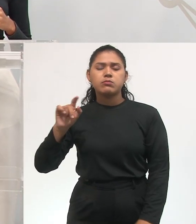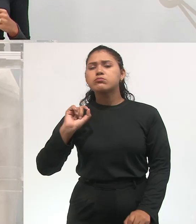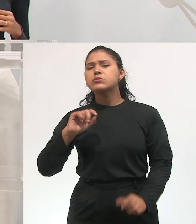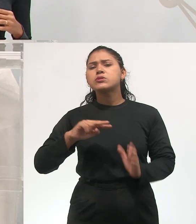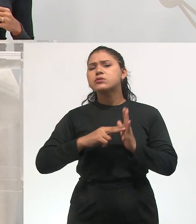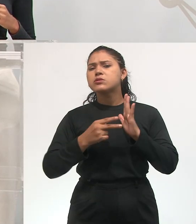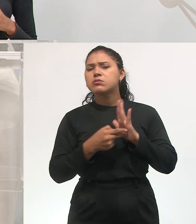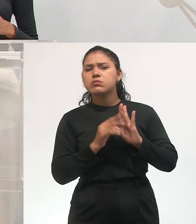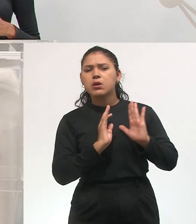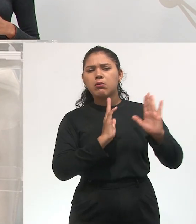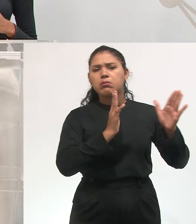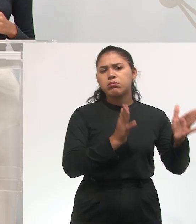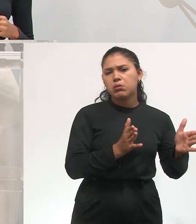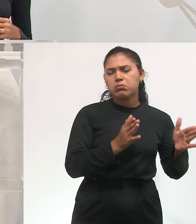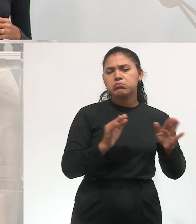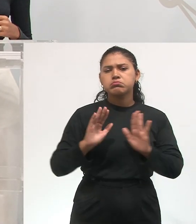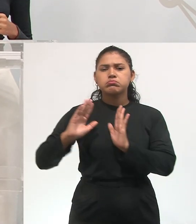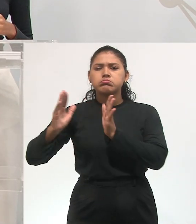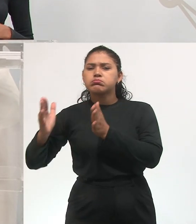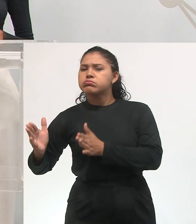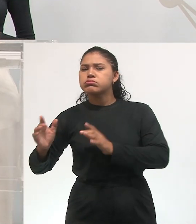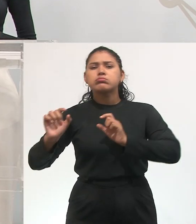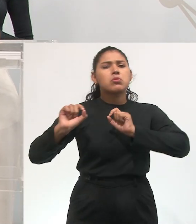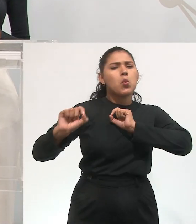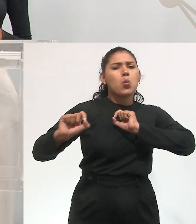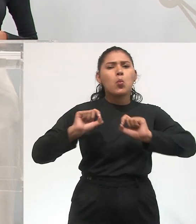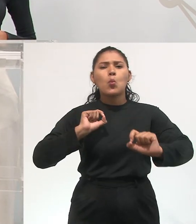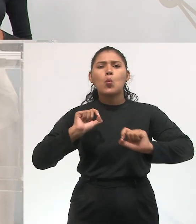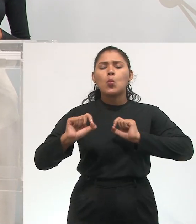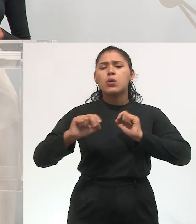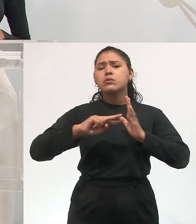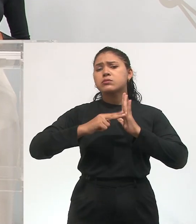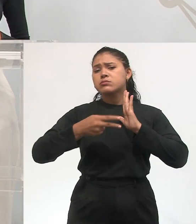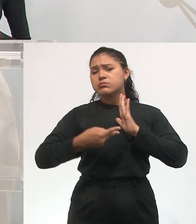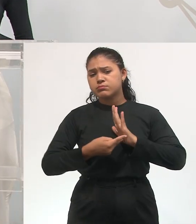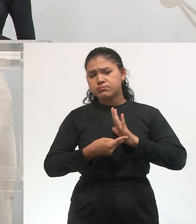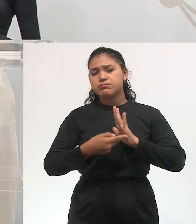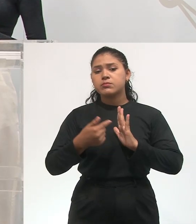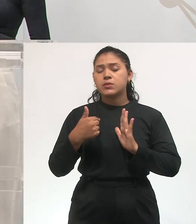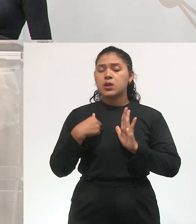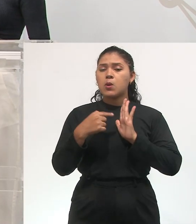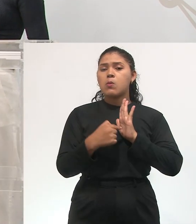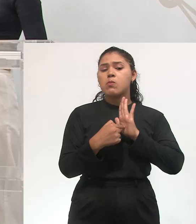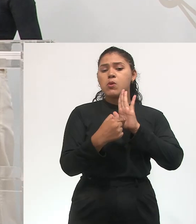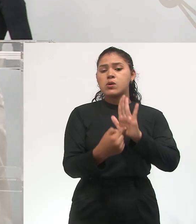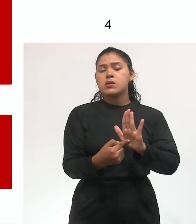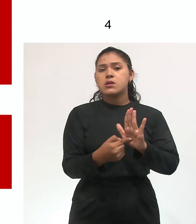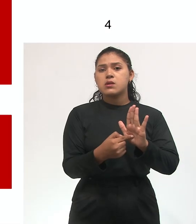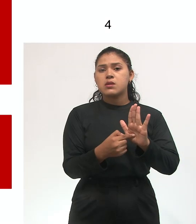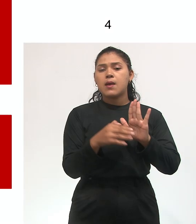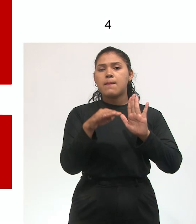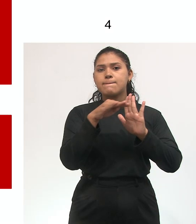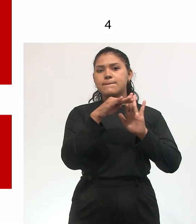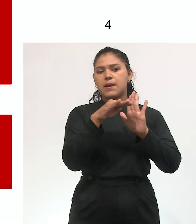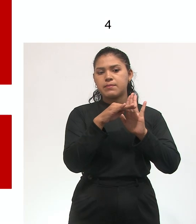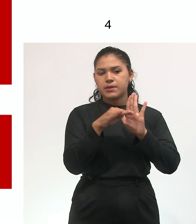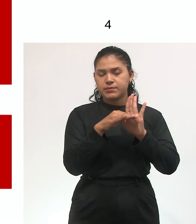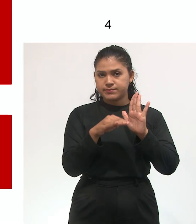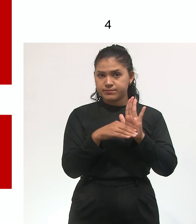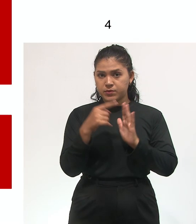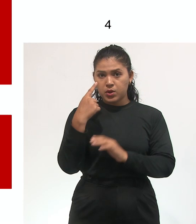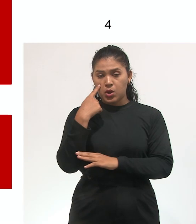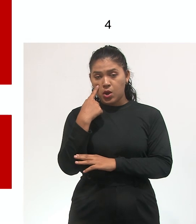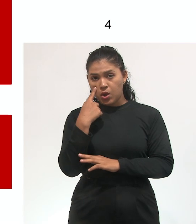seria infraestrutura, o que seria superestrutura para o Karl Marx, eu trouxe aqui